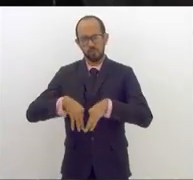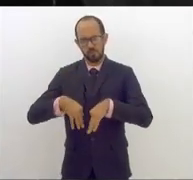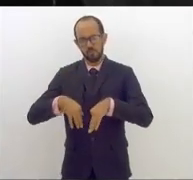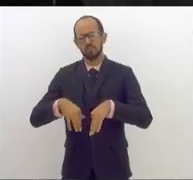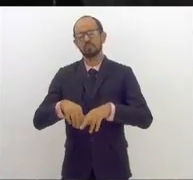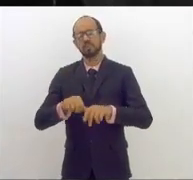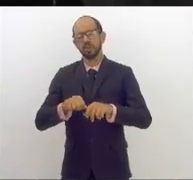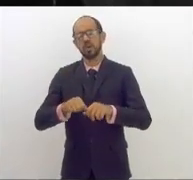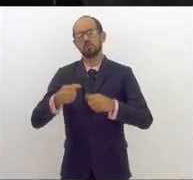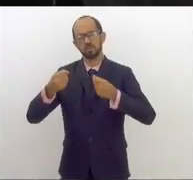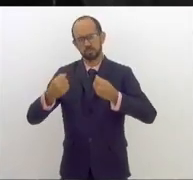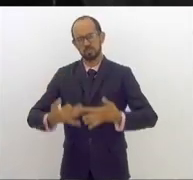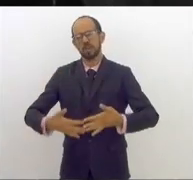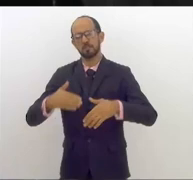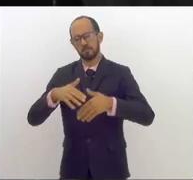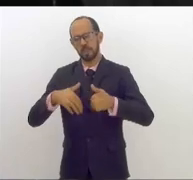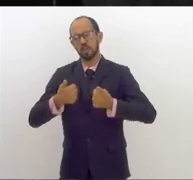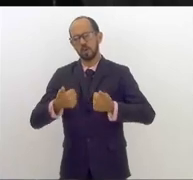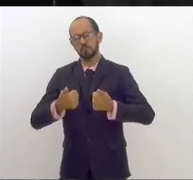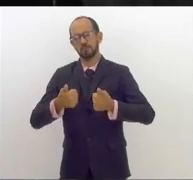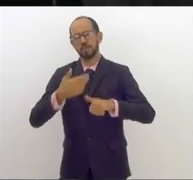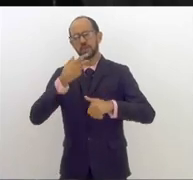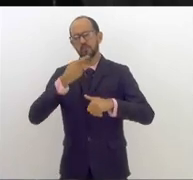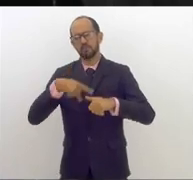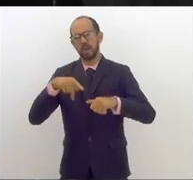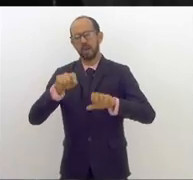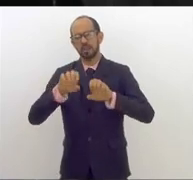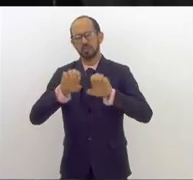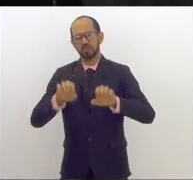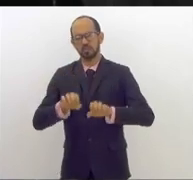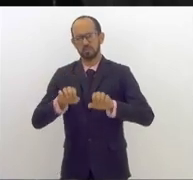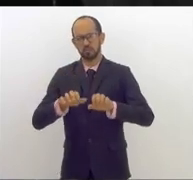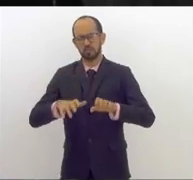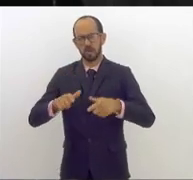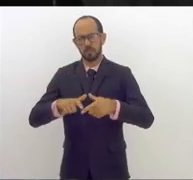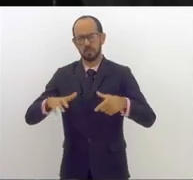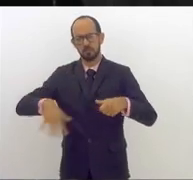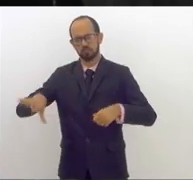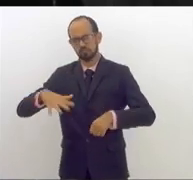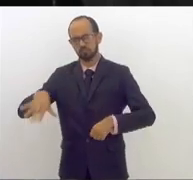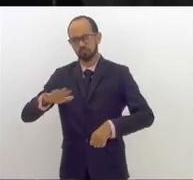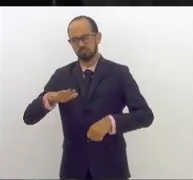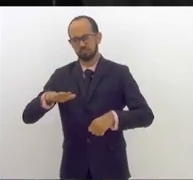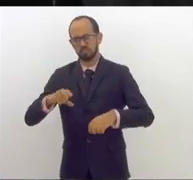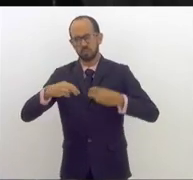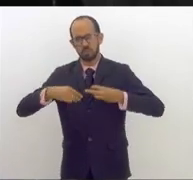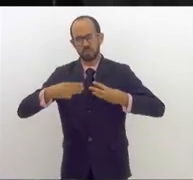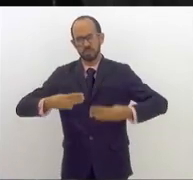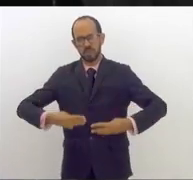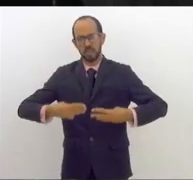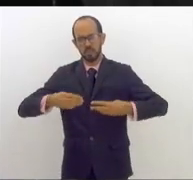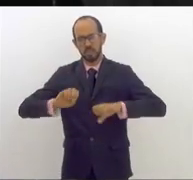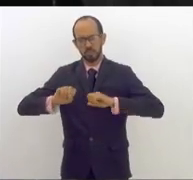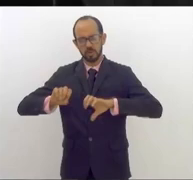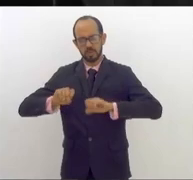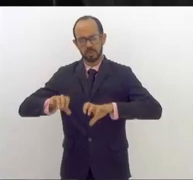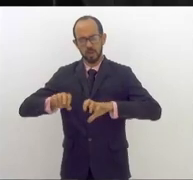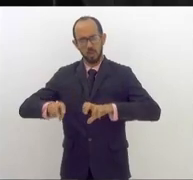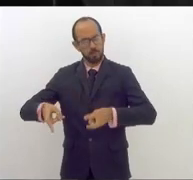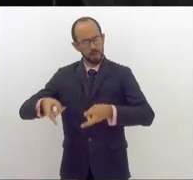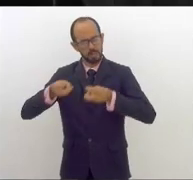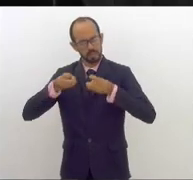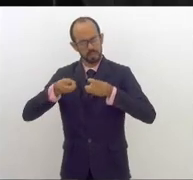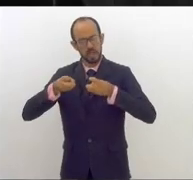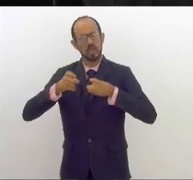ele fala dos dois aspectos macrosl estruturantes eles referem a necessidade de que o Ministério da Educação volte a ter um olhar